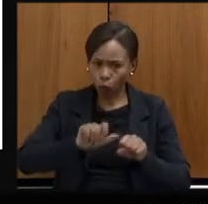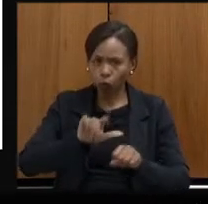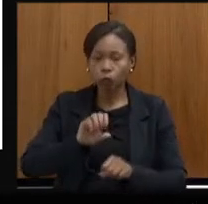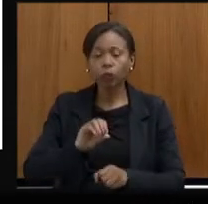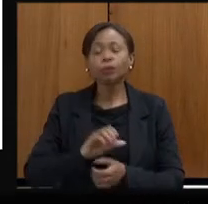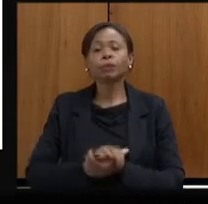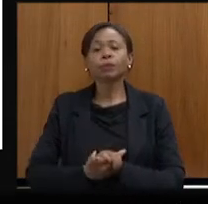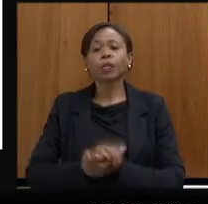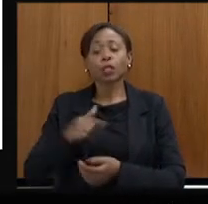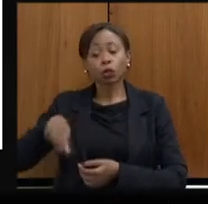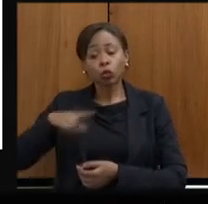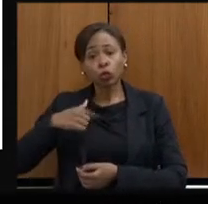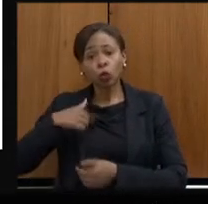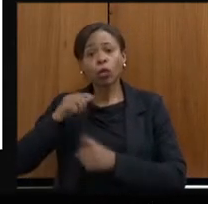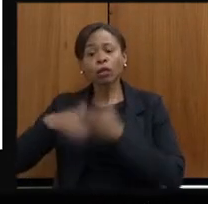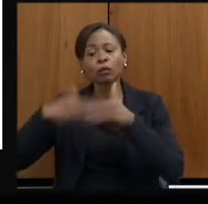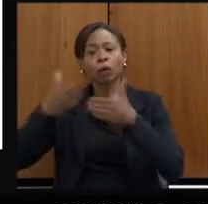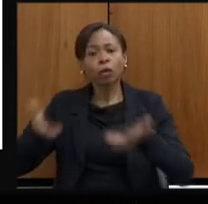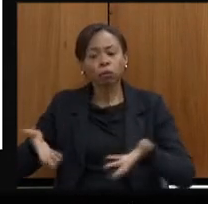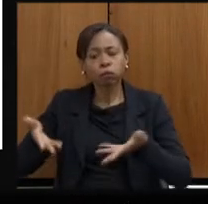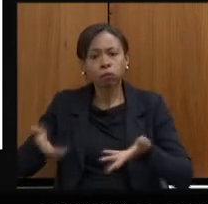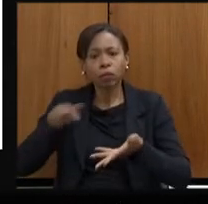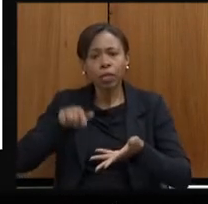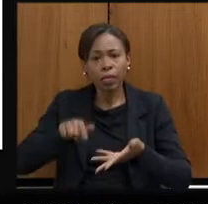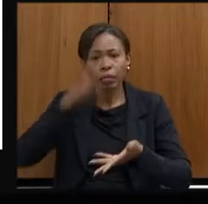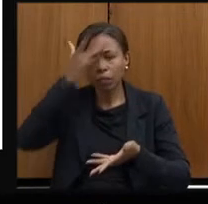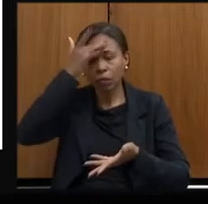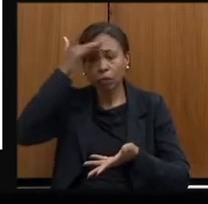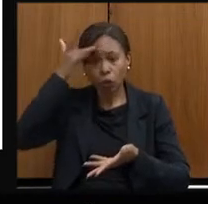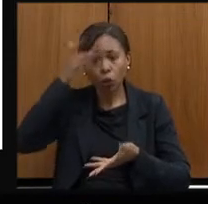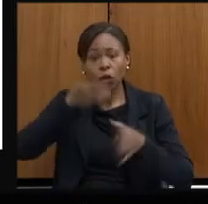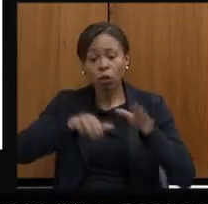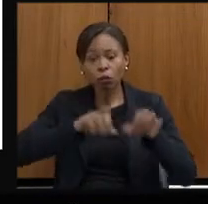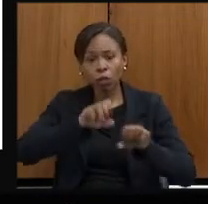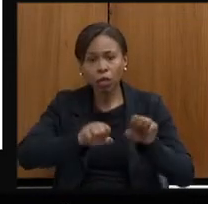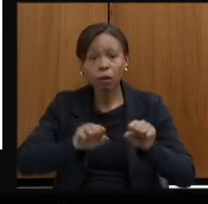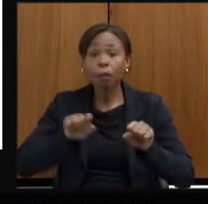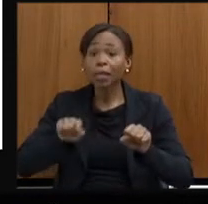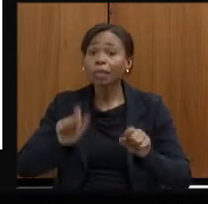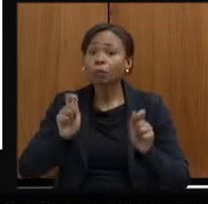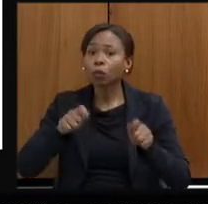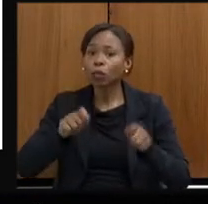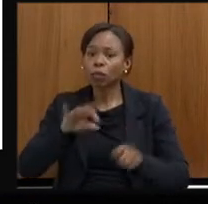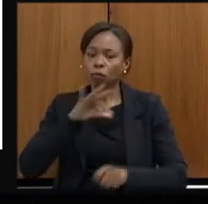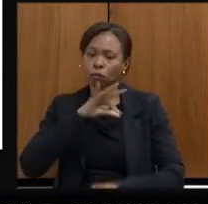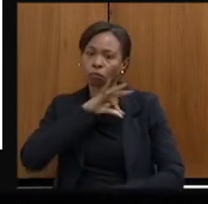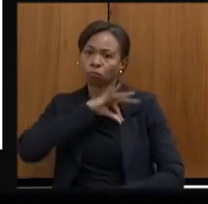promoção desses catadores para que eles possam gerar renda. Então, são